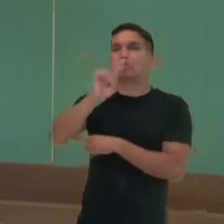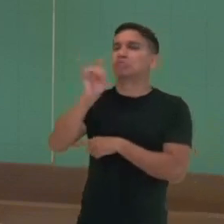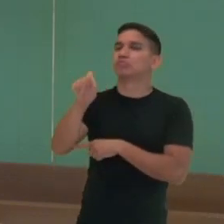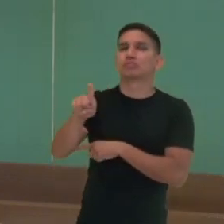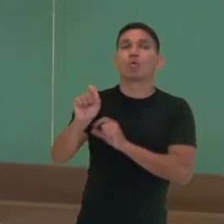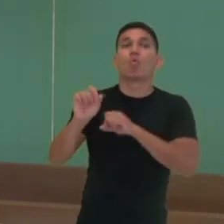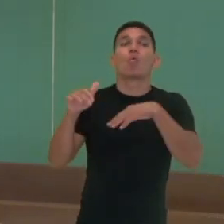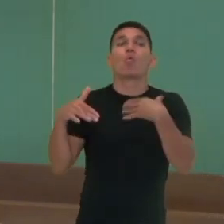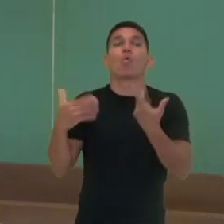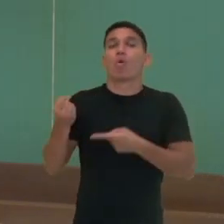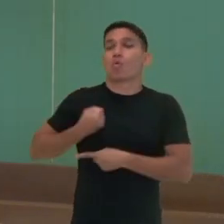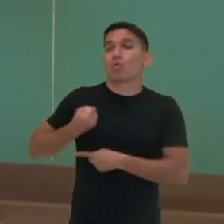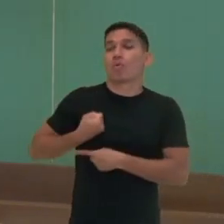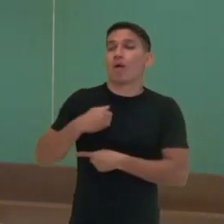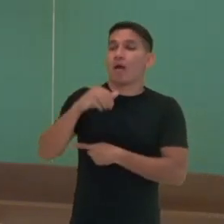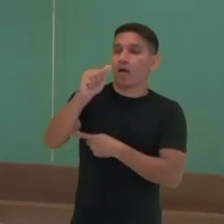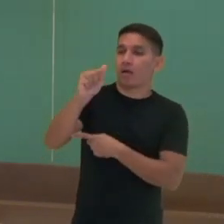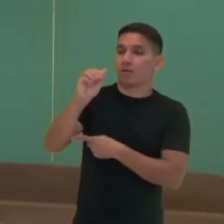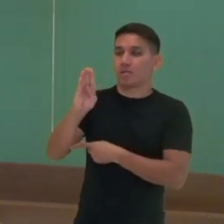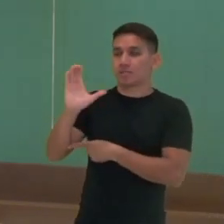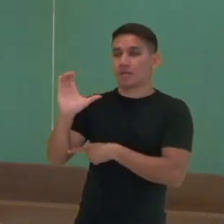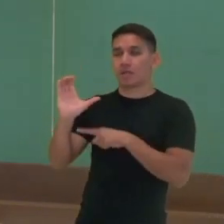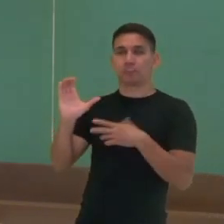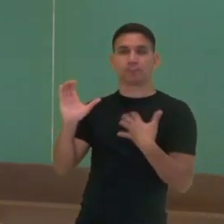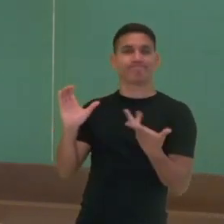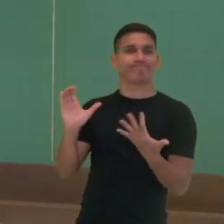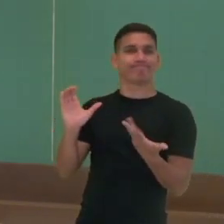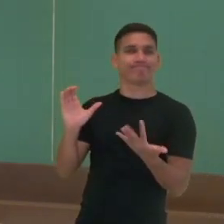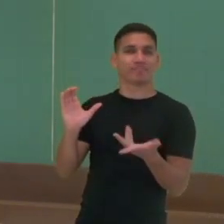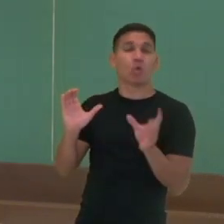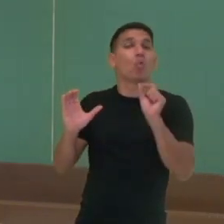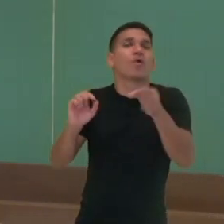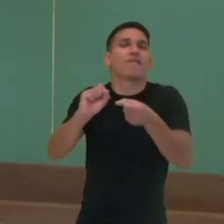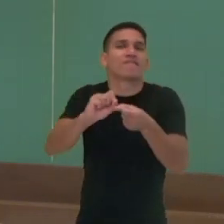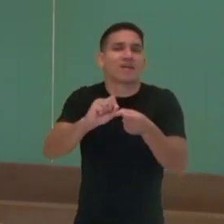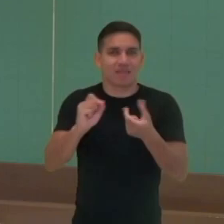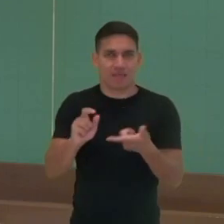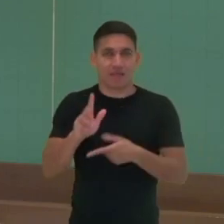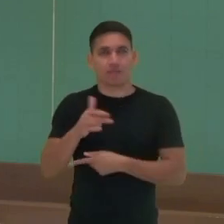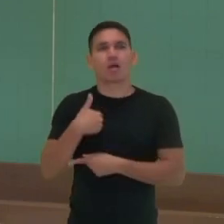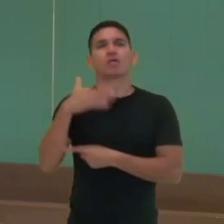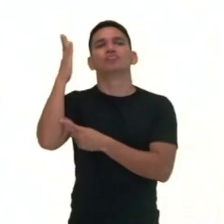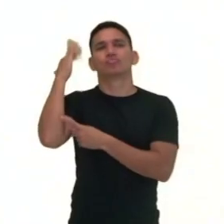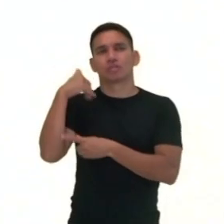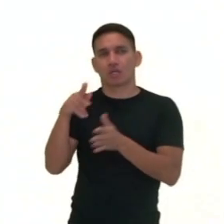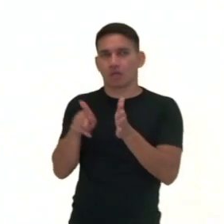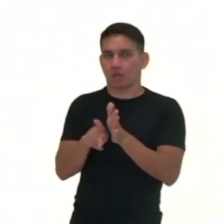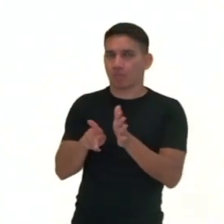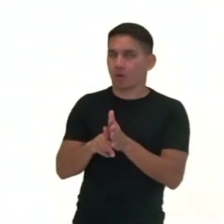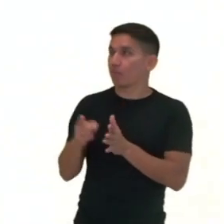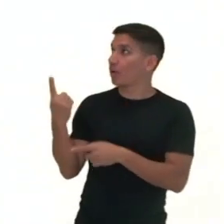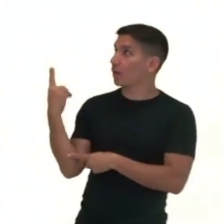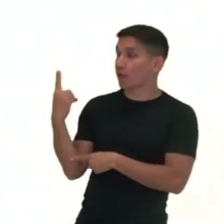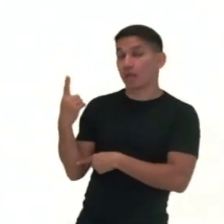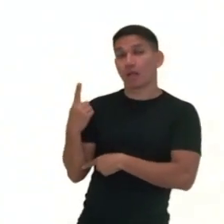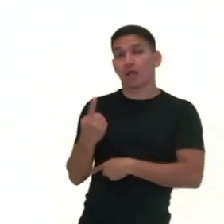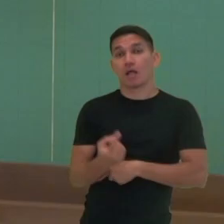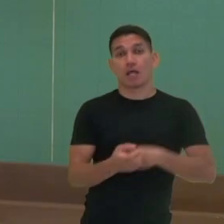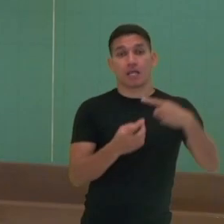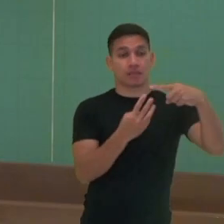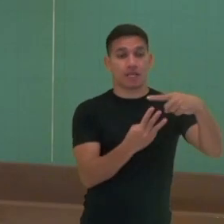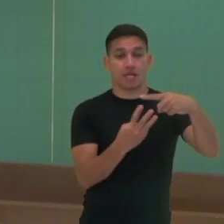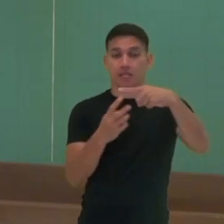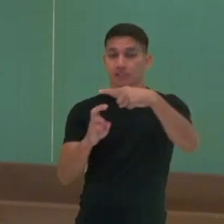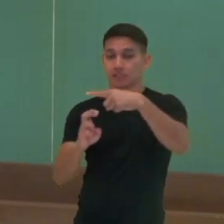quais são os valores de A, B e C. Então, o que eu vou fazer? Eu sei que essas proporções, elas vão dar o